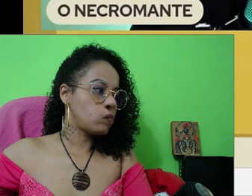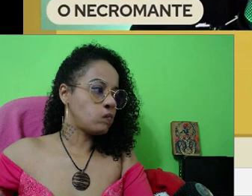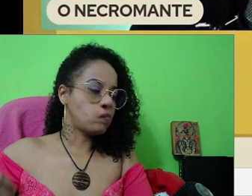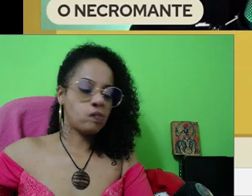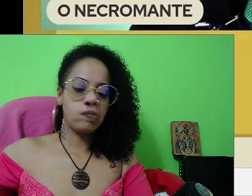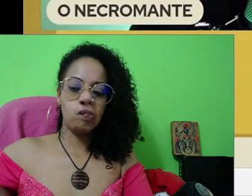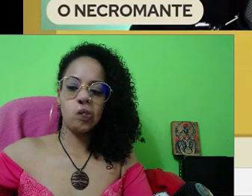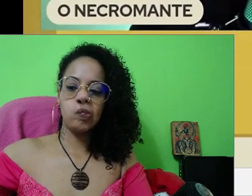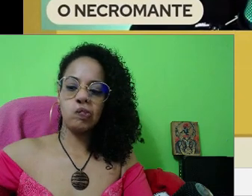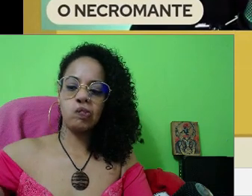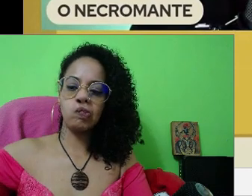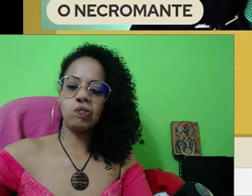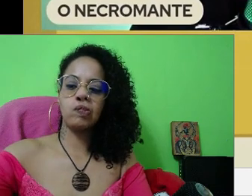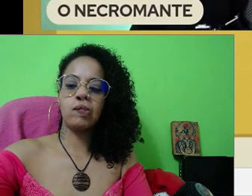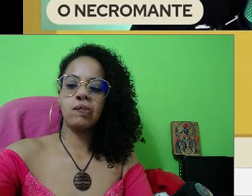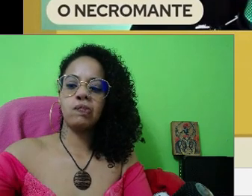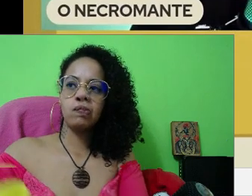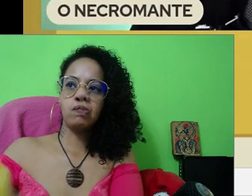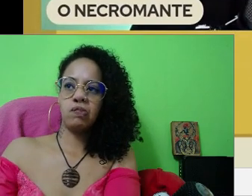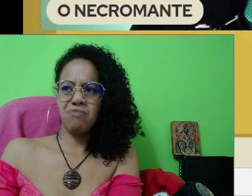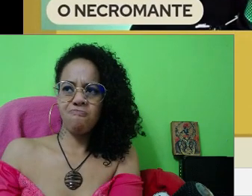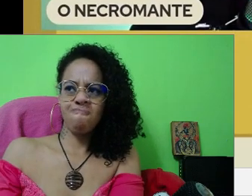com a